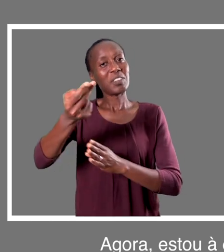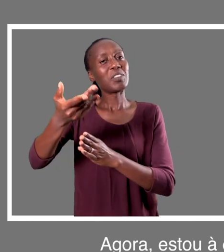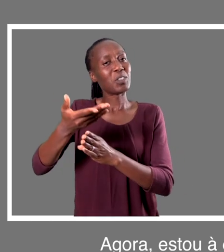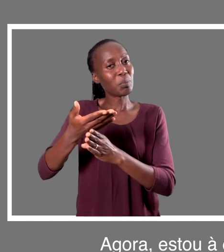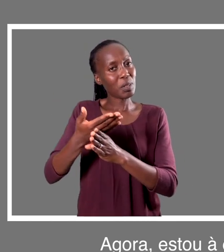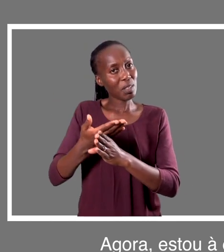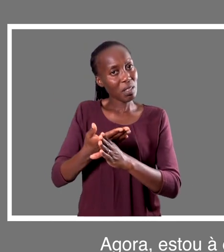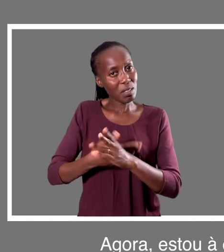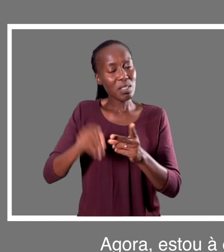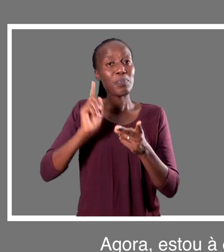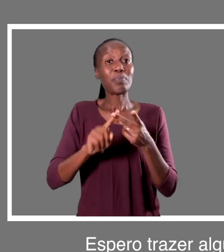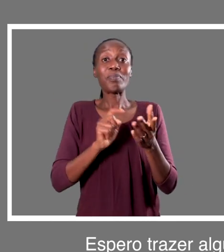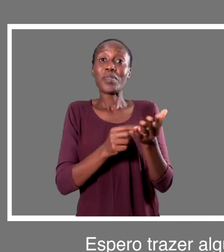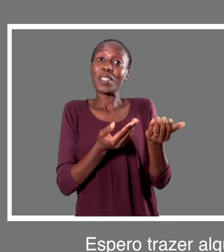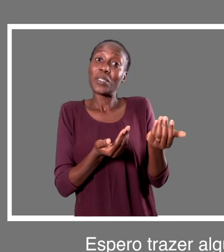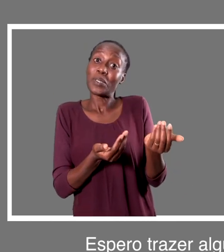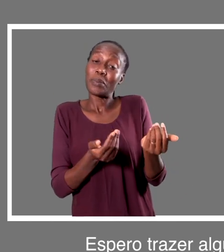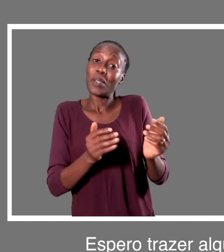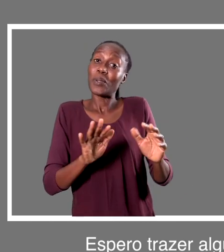novas experiências.